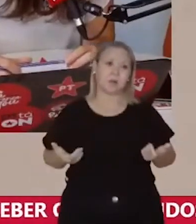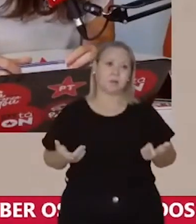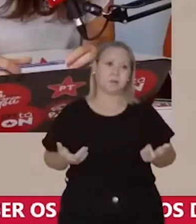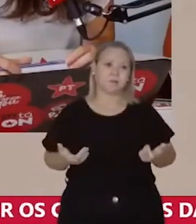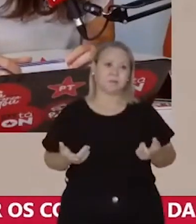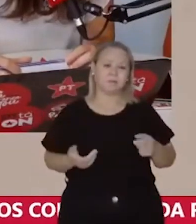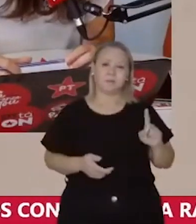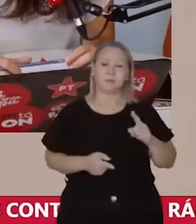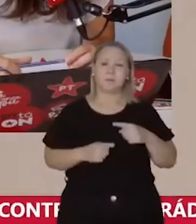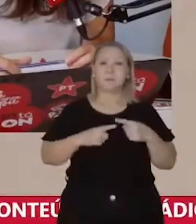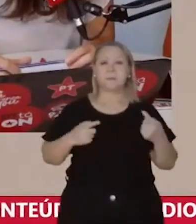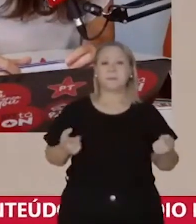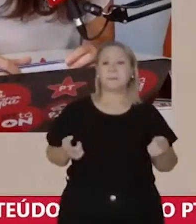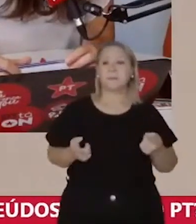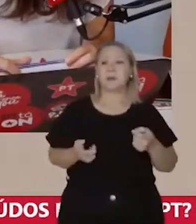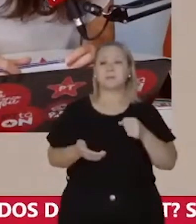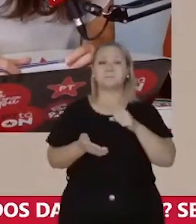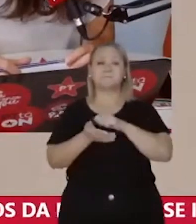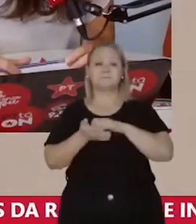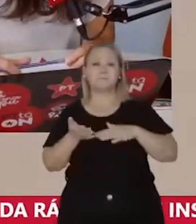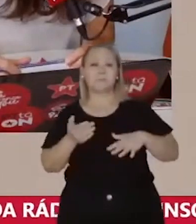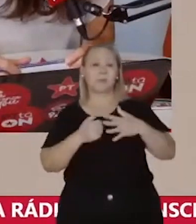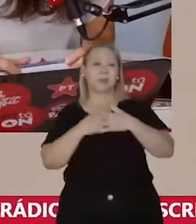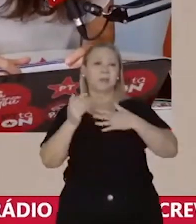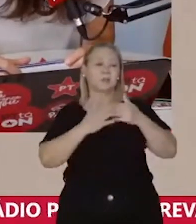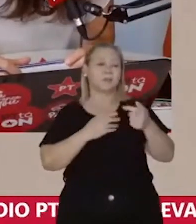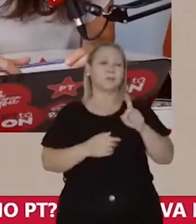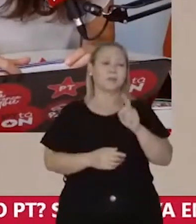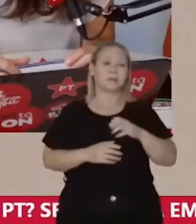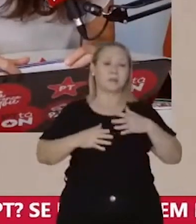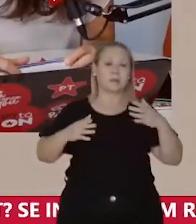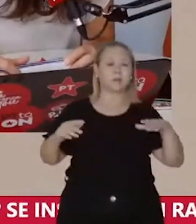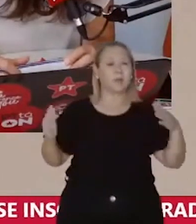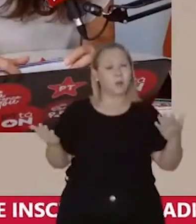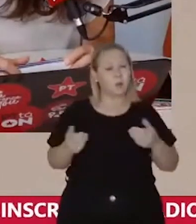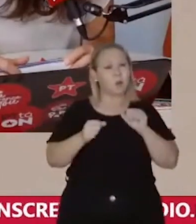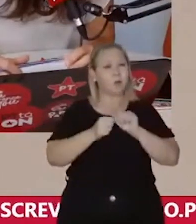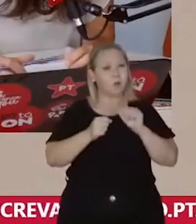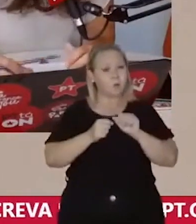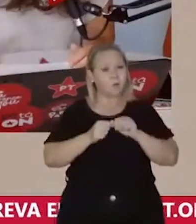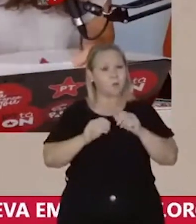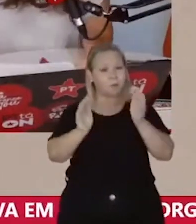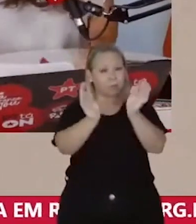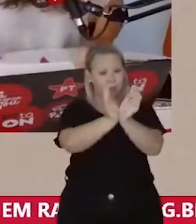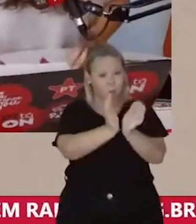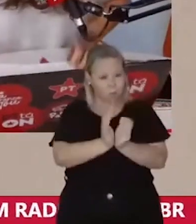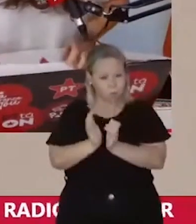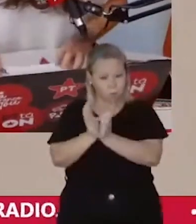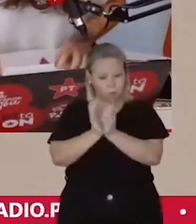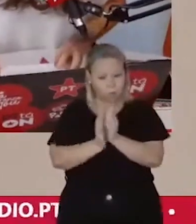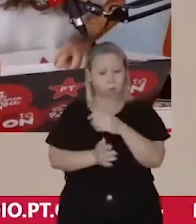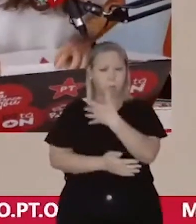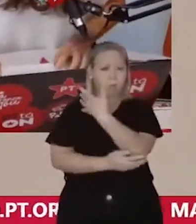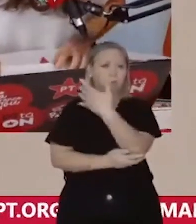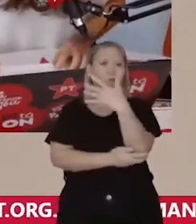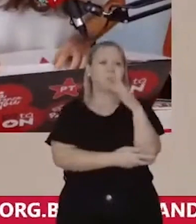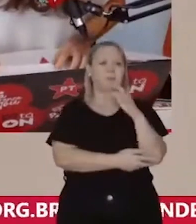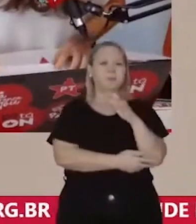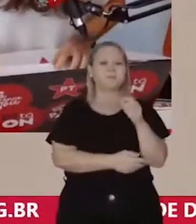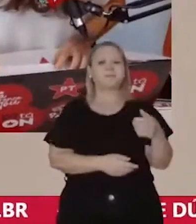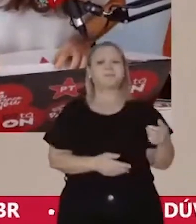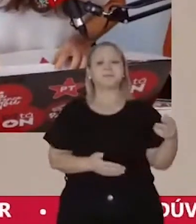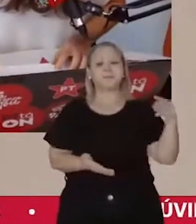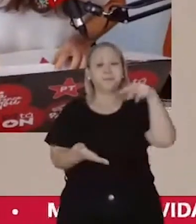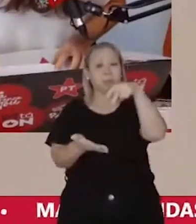grande. Então, nosso desafio, nós vamos começar a fazer agora caravanas do meio ambiente de todo o interior. Nós vamos, em cada um desses territórios,